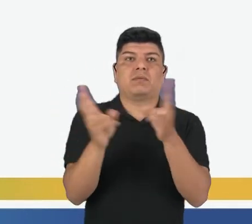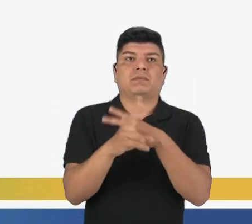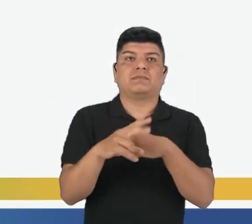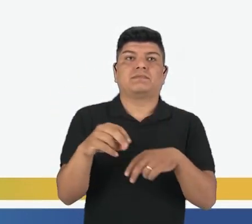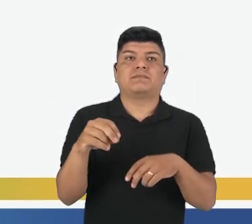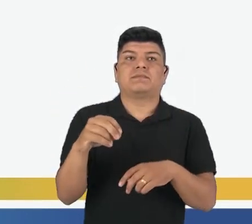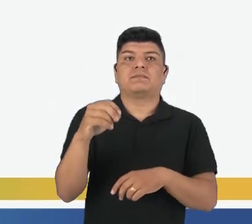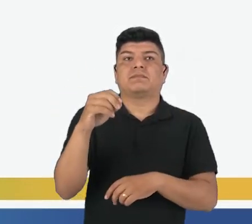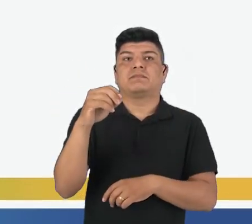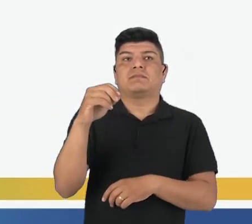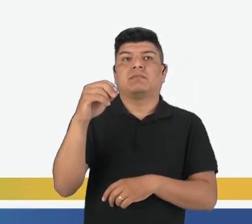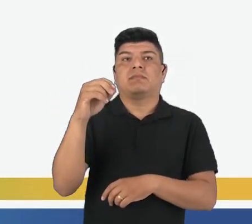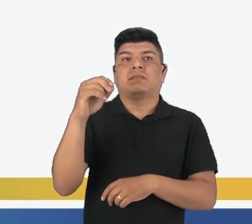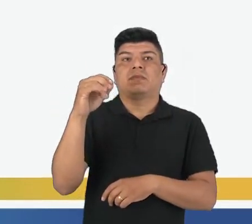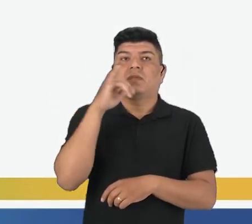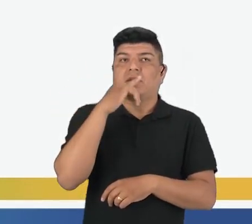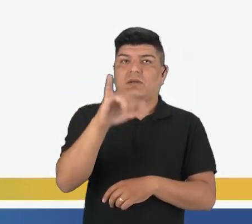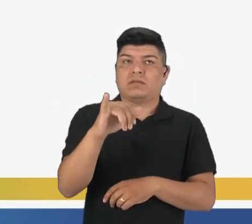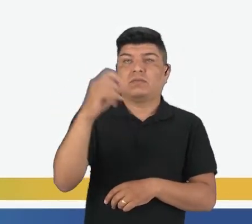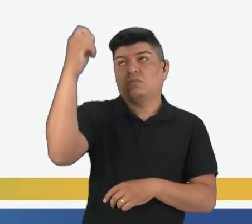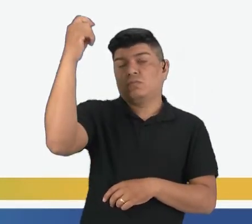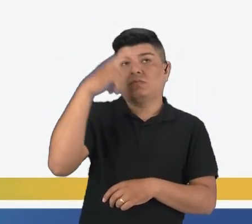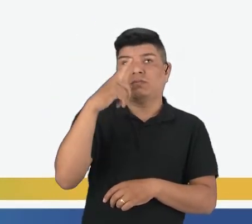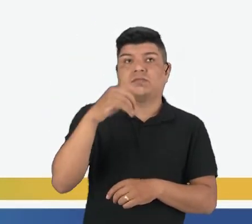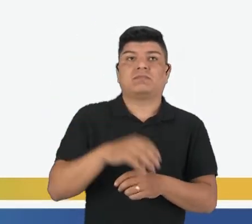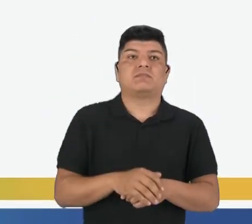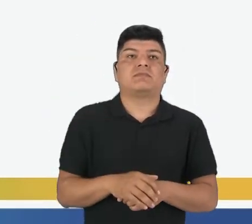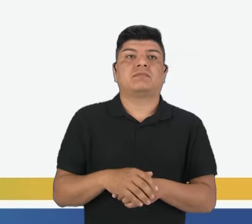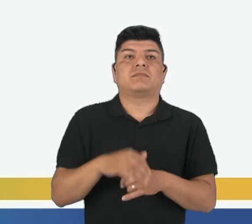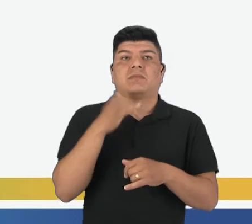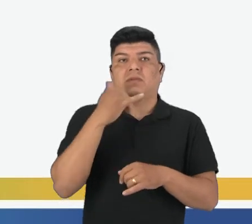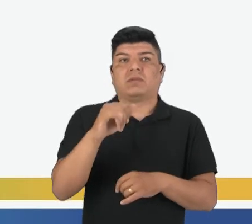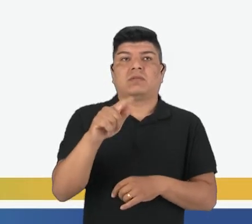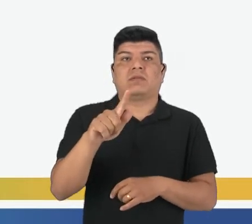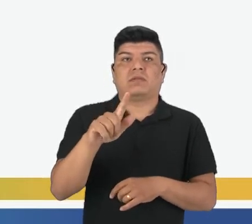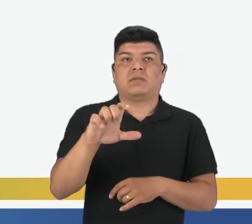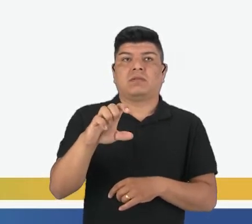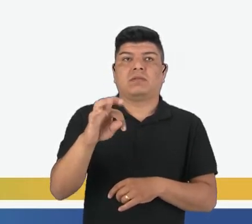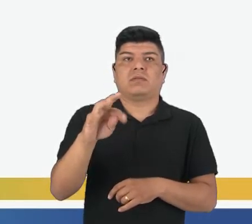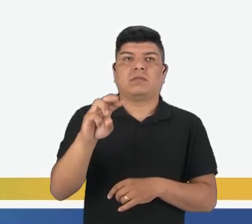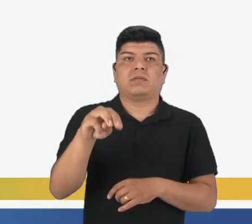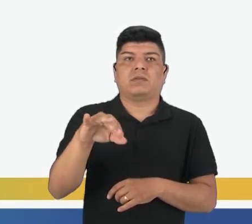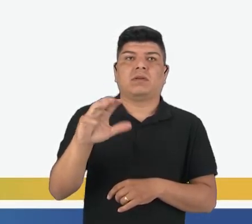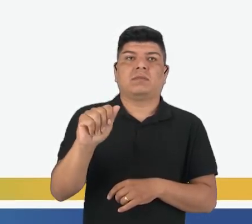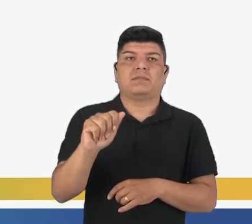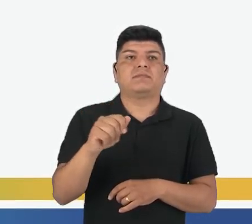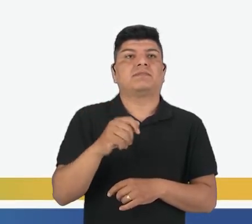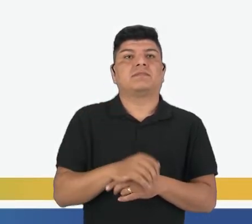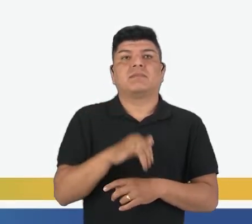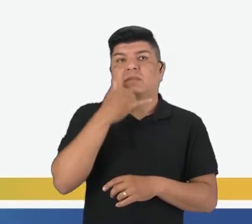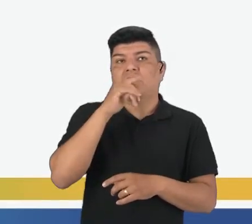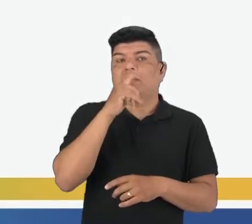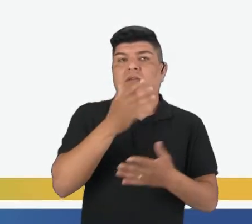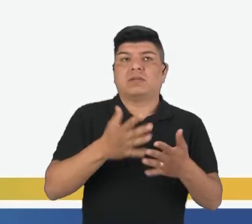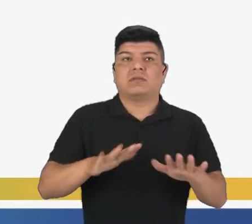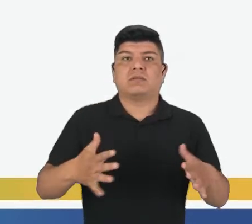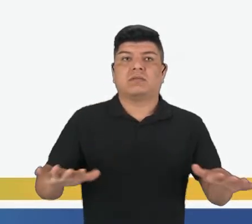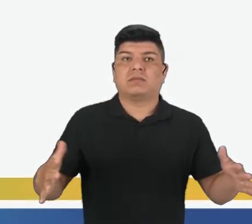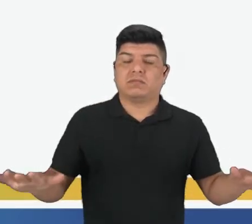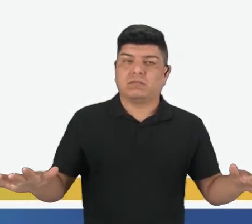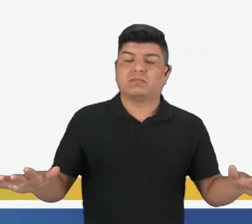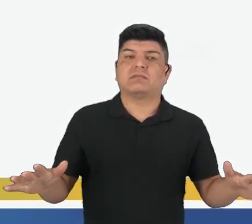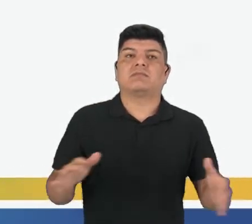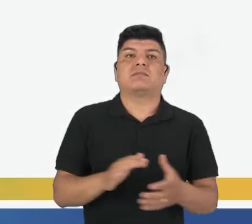a energia geotérmica, a energia das marés, a energia das